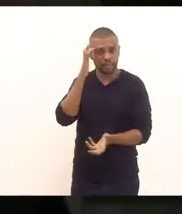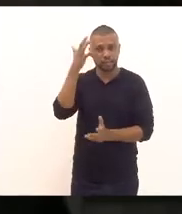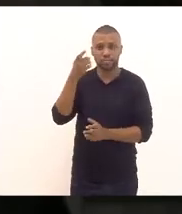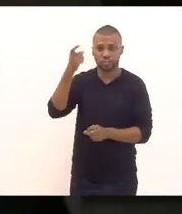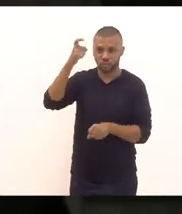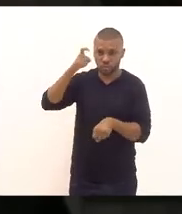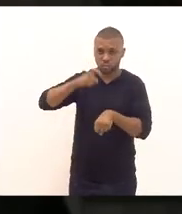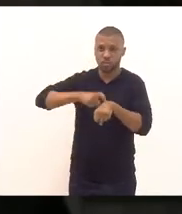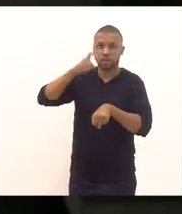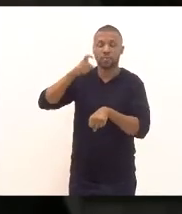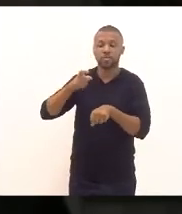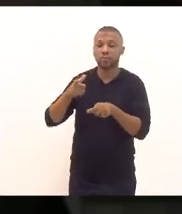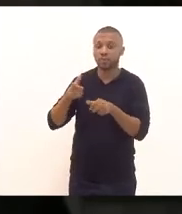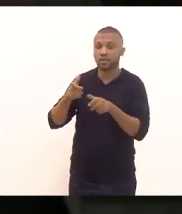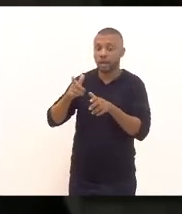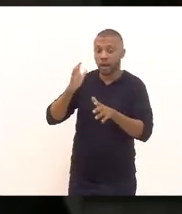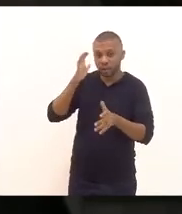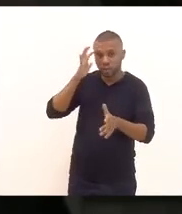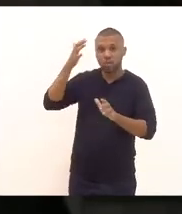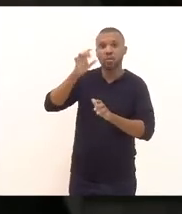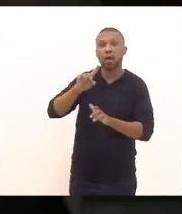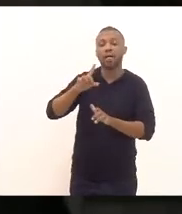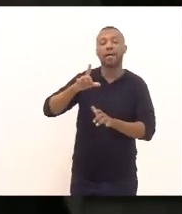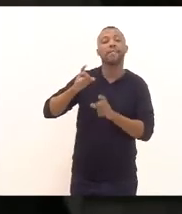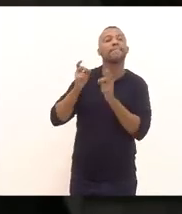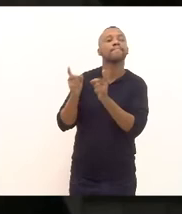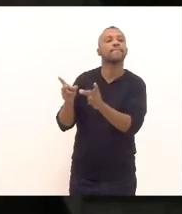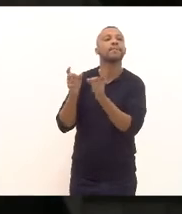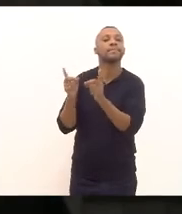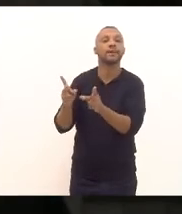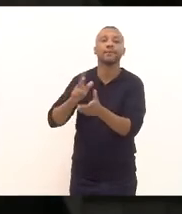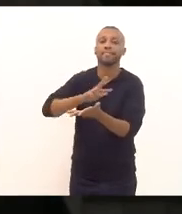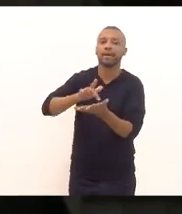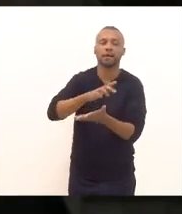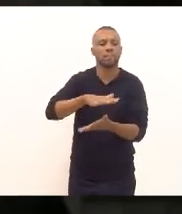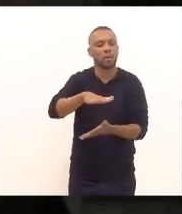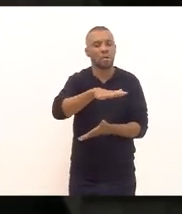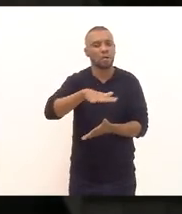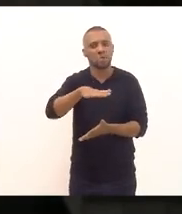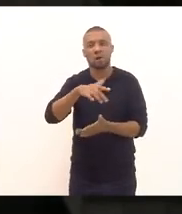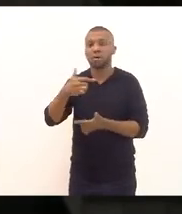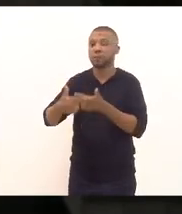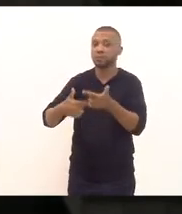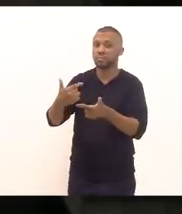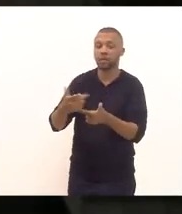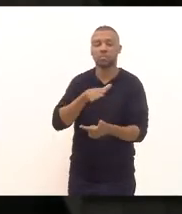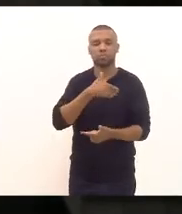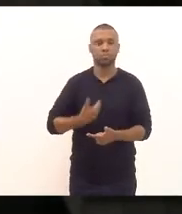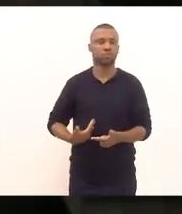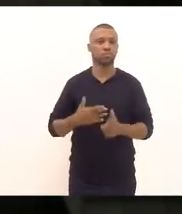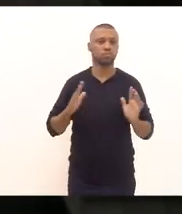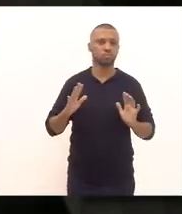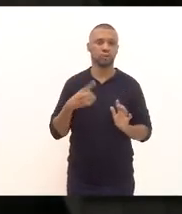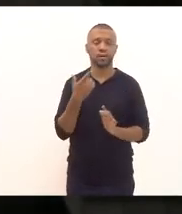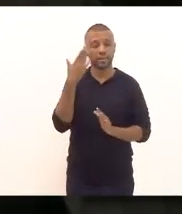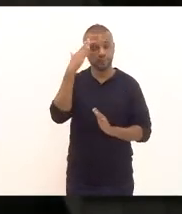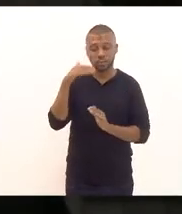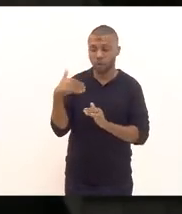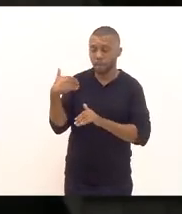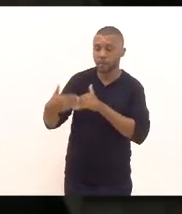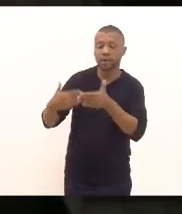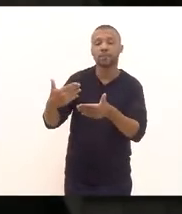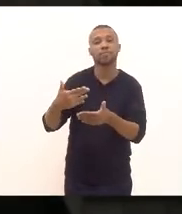caminho seria privatizar várias áreas de atuação do setor público nós sabemos que os processos de privatização